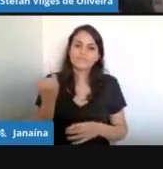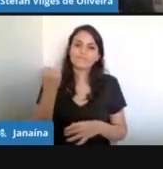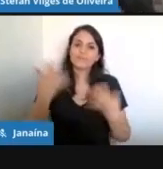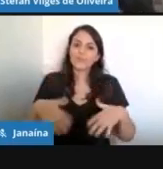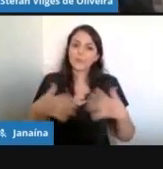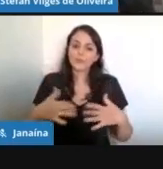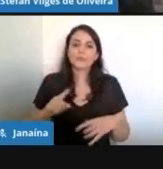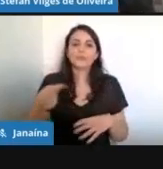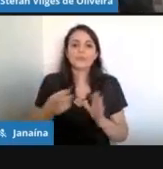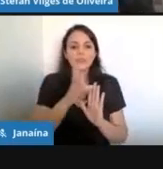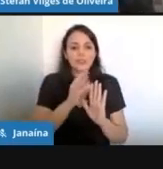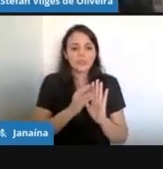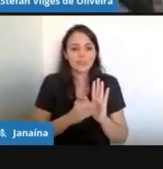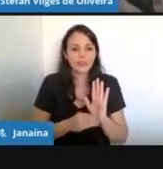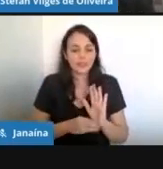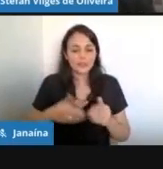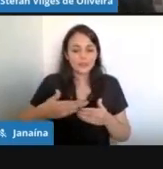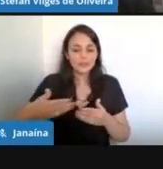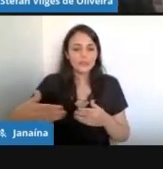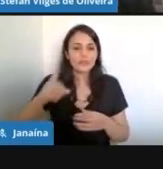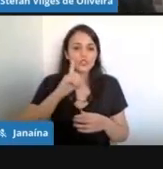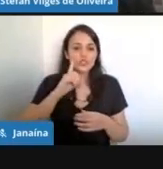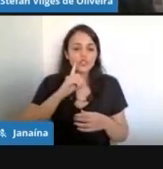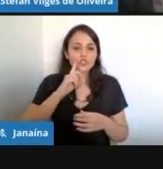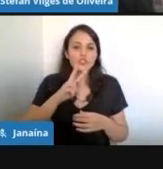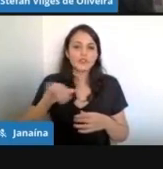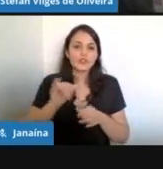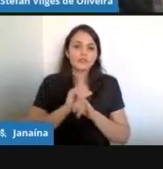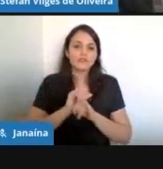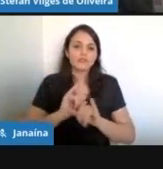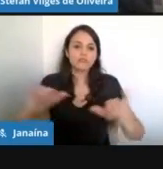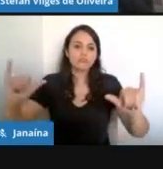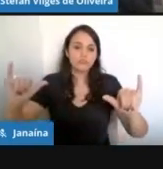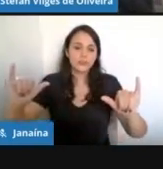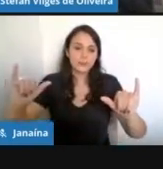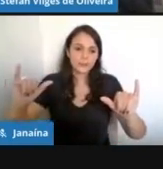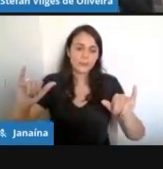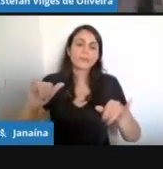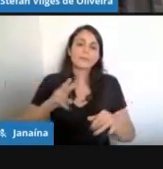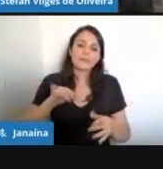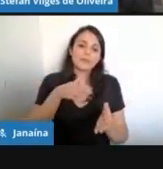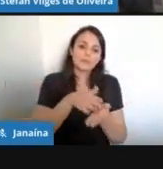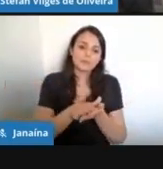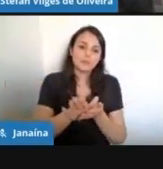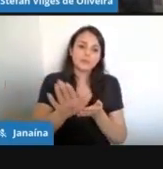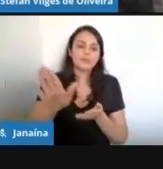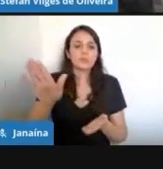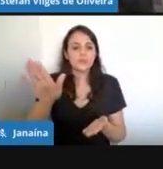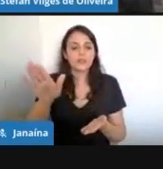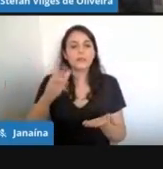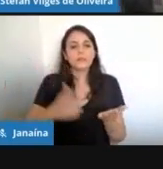dados logo, nos próximos dias, eles vão estar sendo divulgados e precisados em